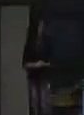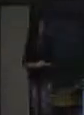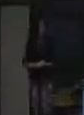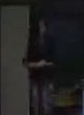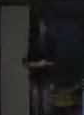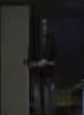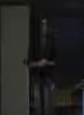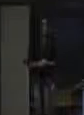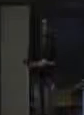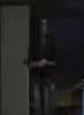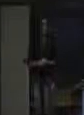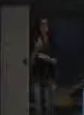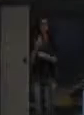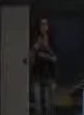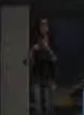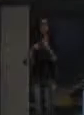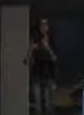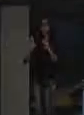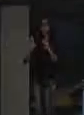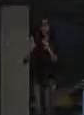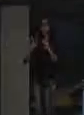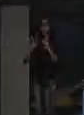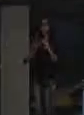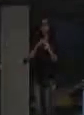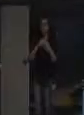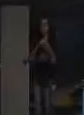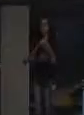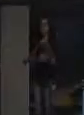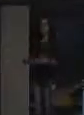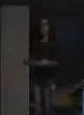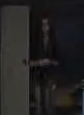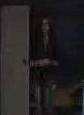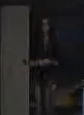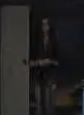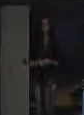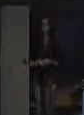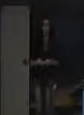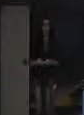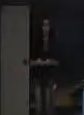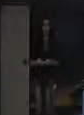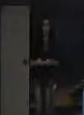Caminhar para a competência pelas devidas comissões.